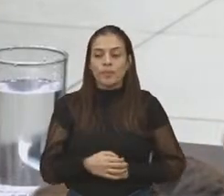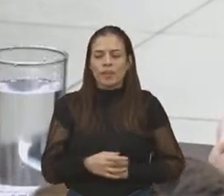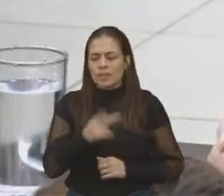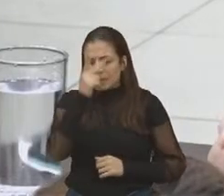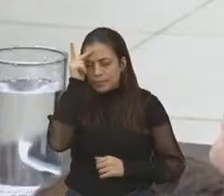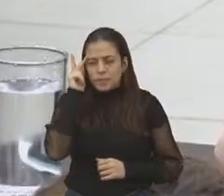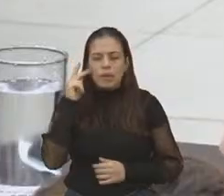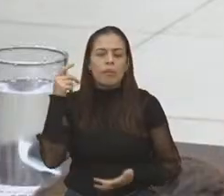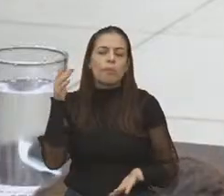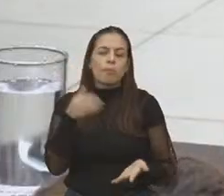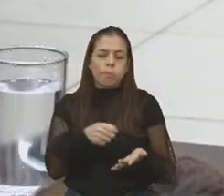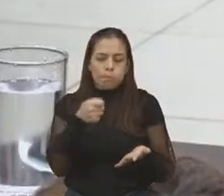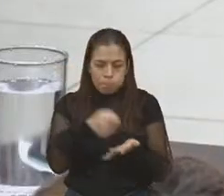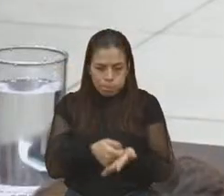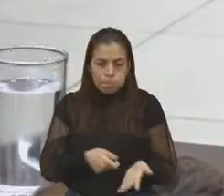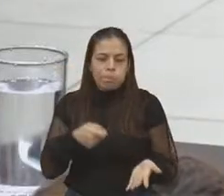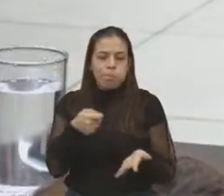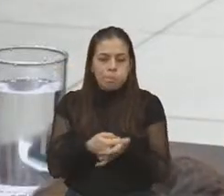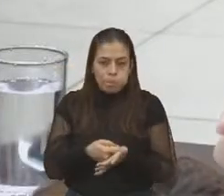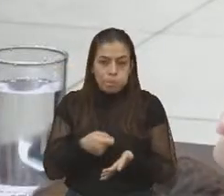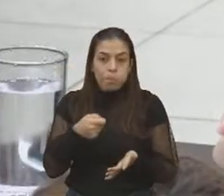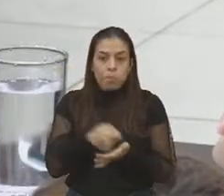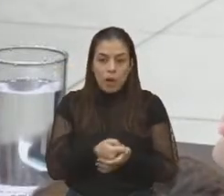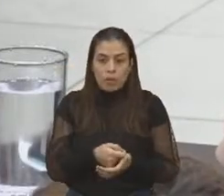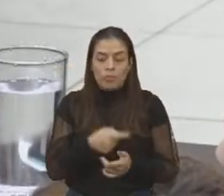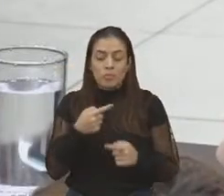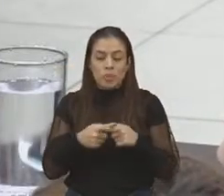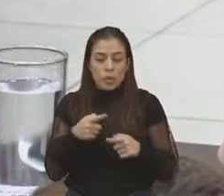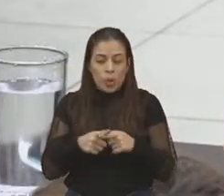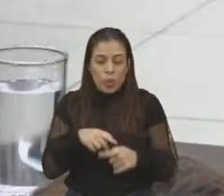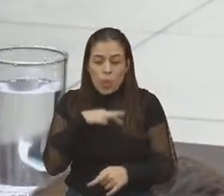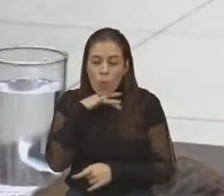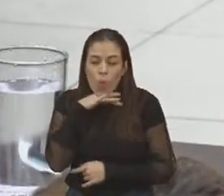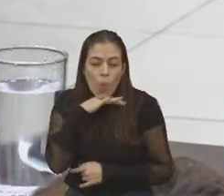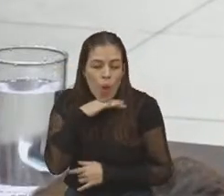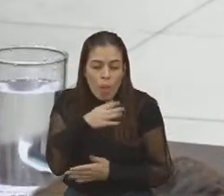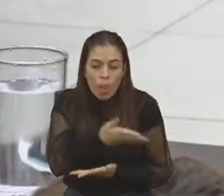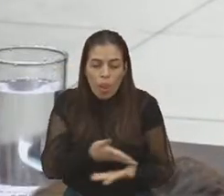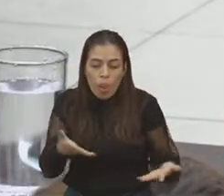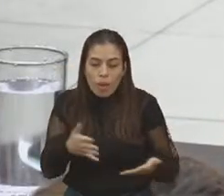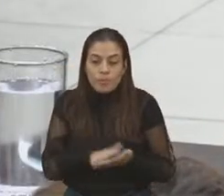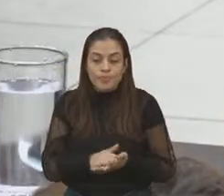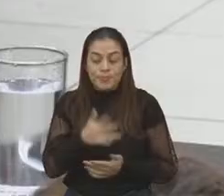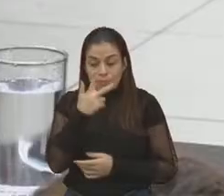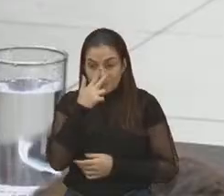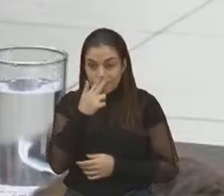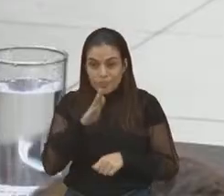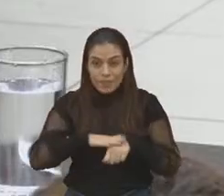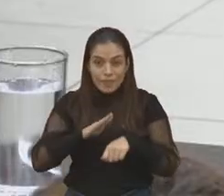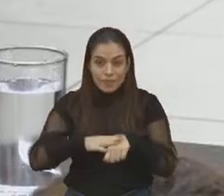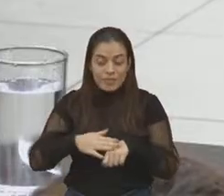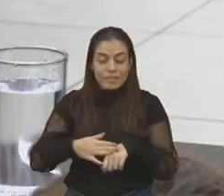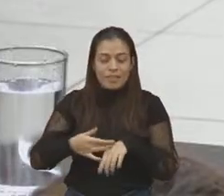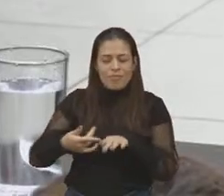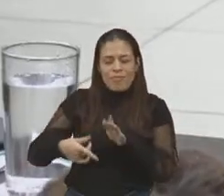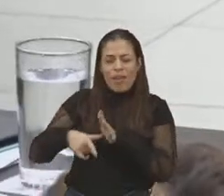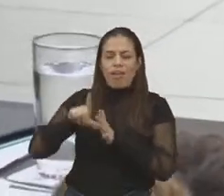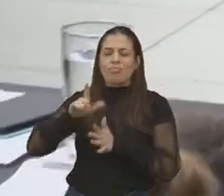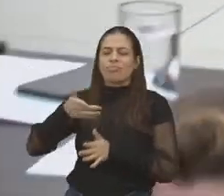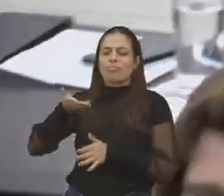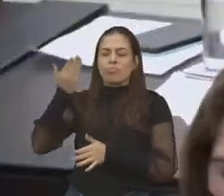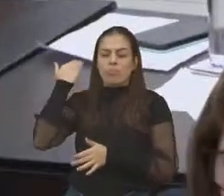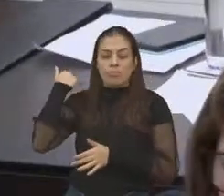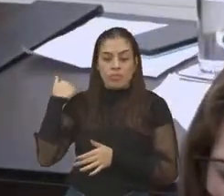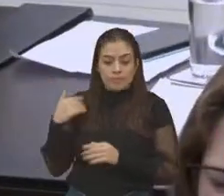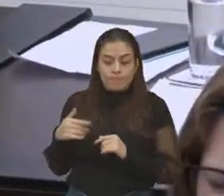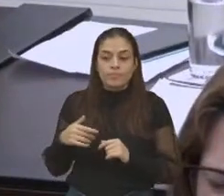cobra muito, é precário que lá. Eu achava que ia fazer antes. Falava para o povo, olha,